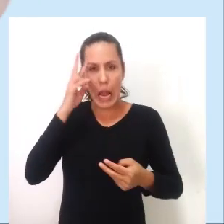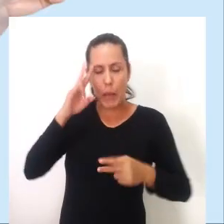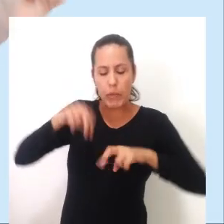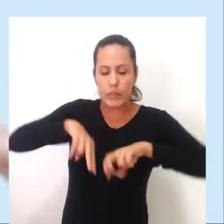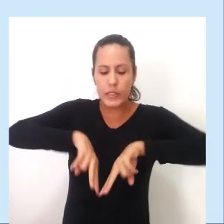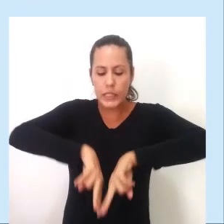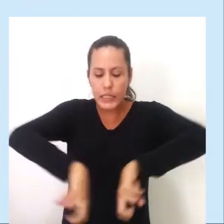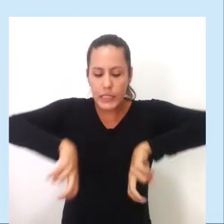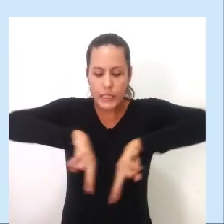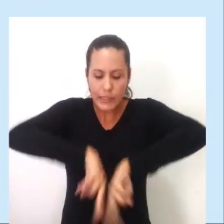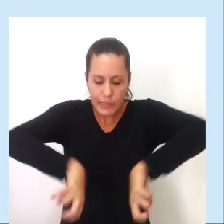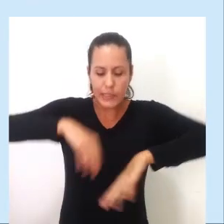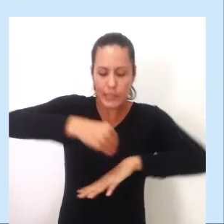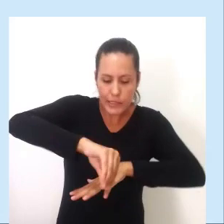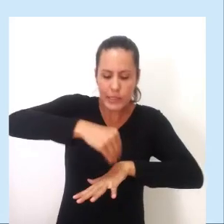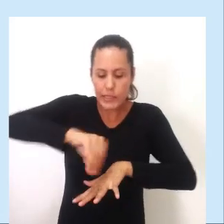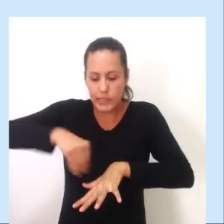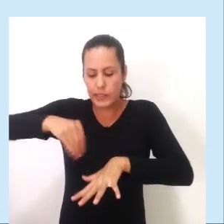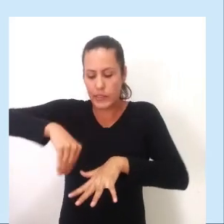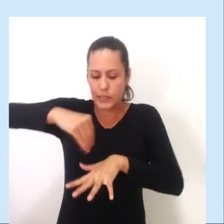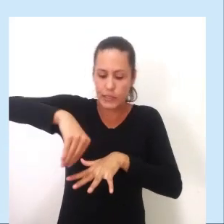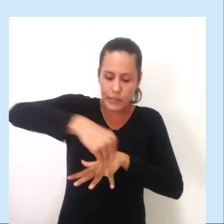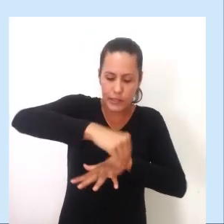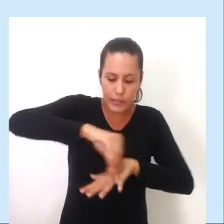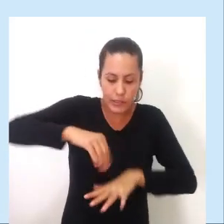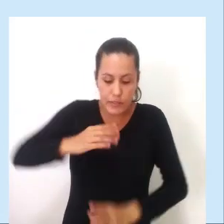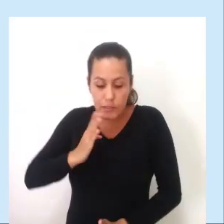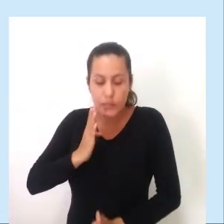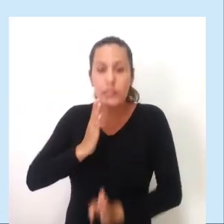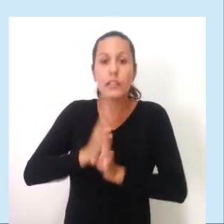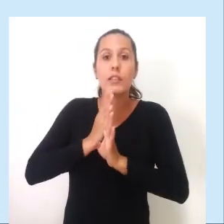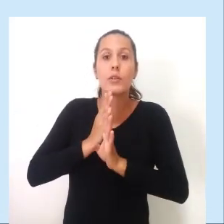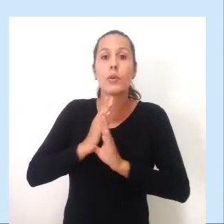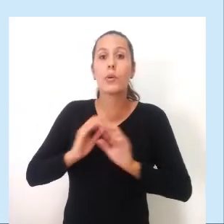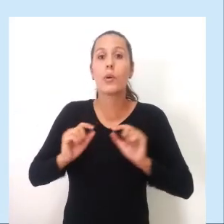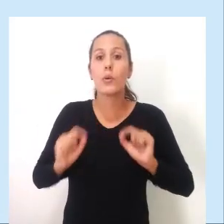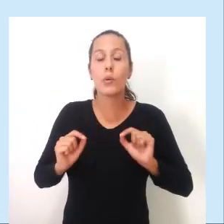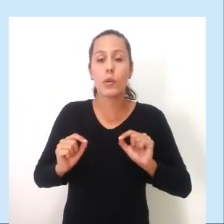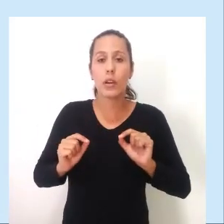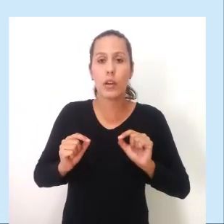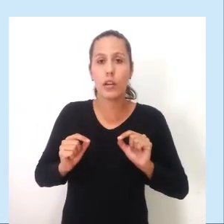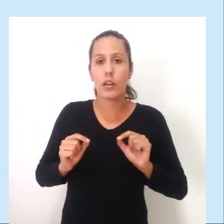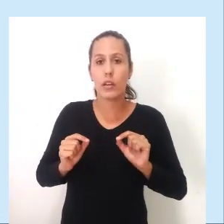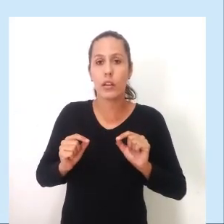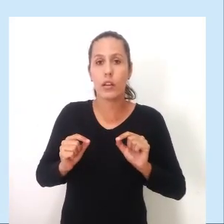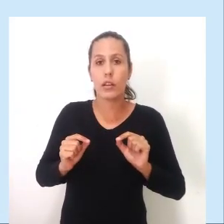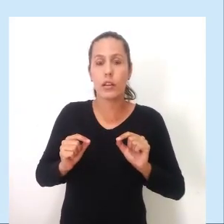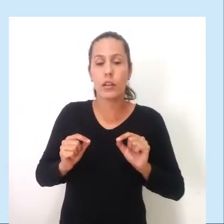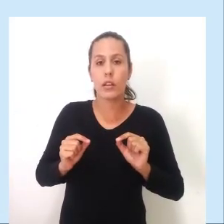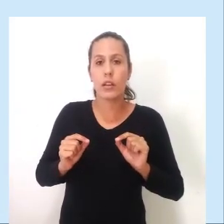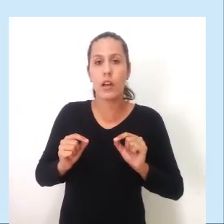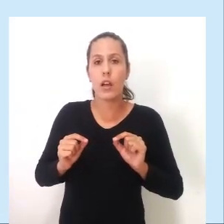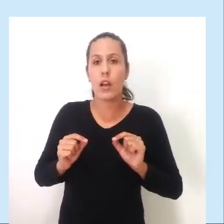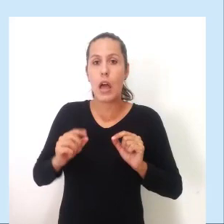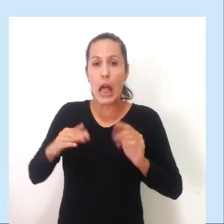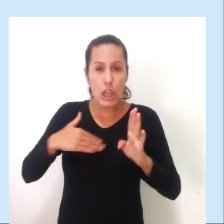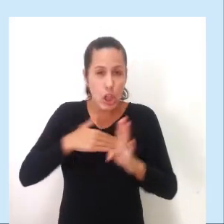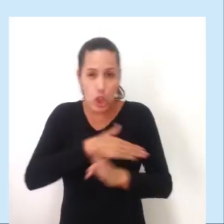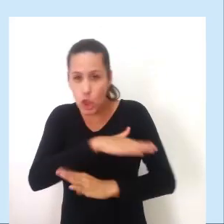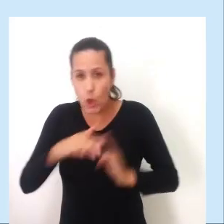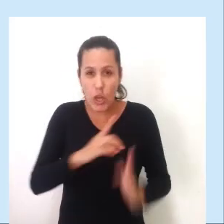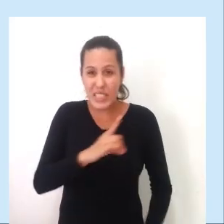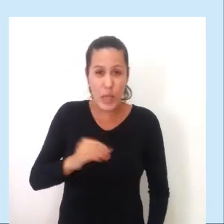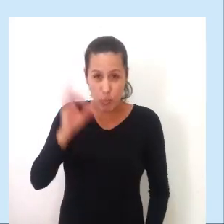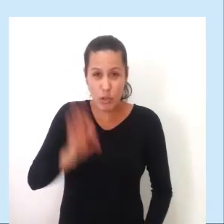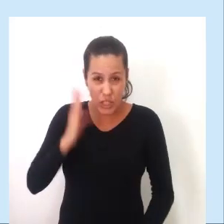desenterrado, lembra? Vão desenterrar e vão encontrar essas partes todas de jeito